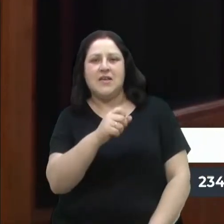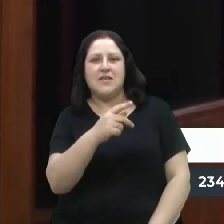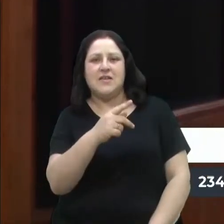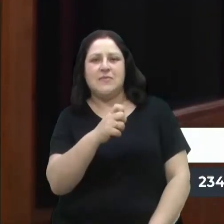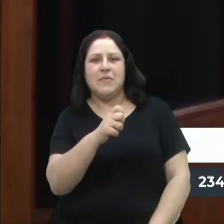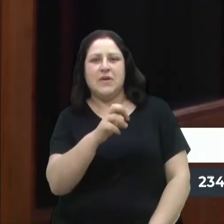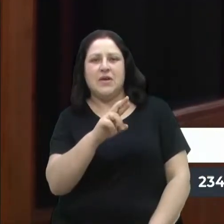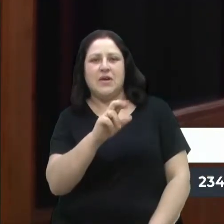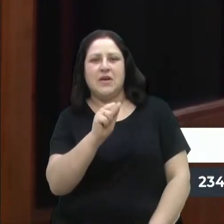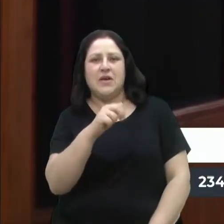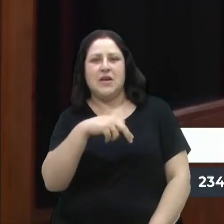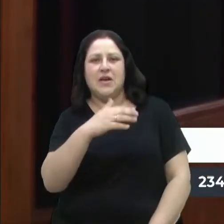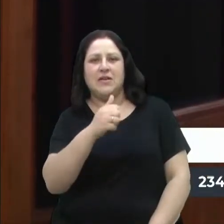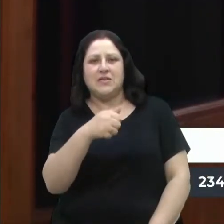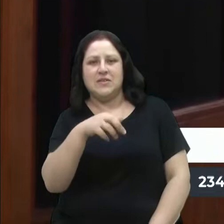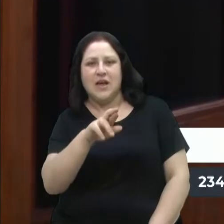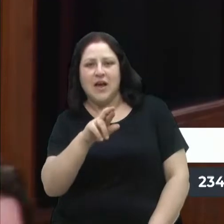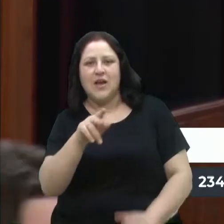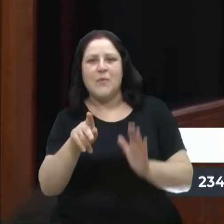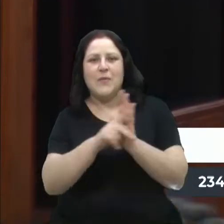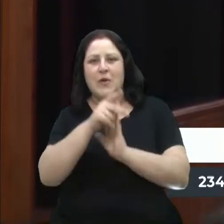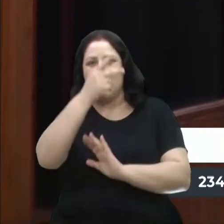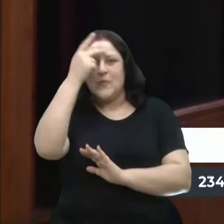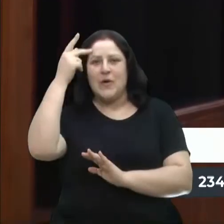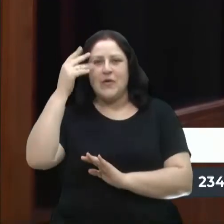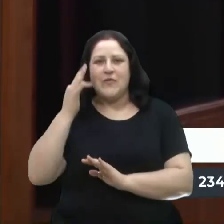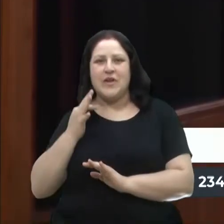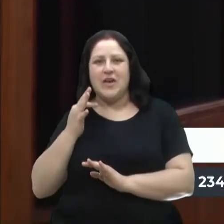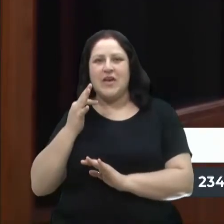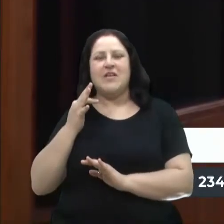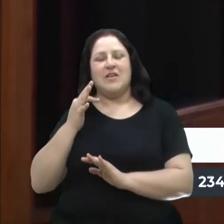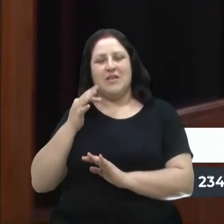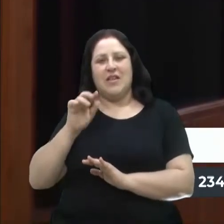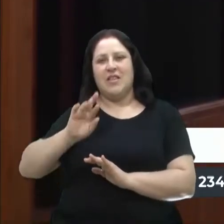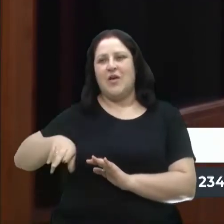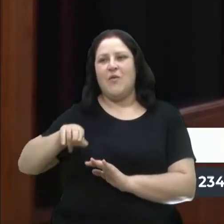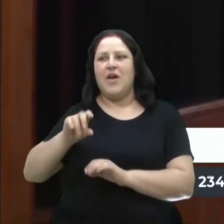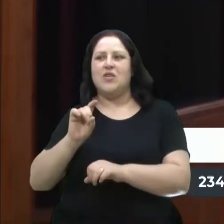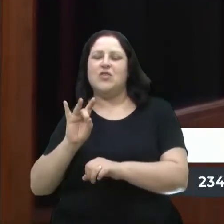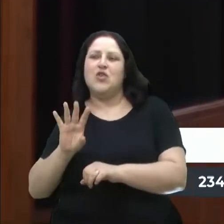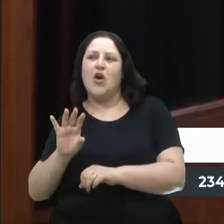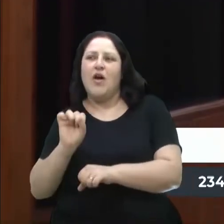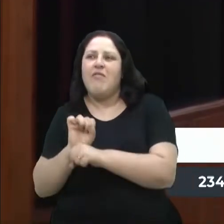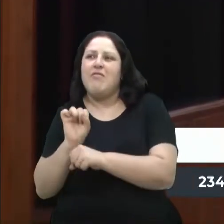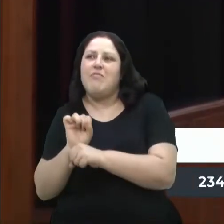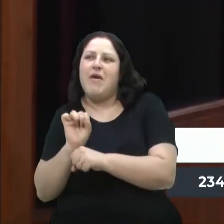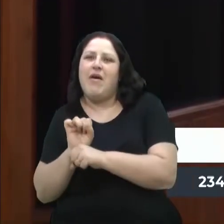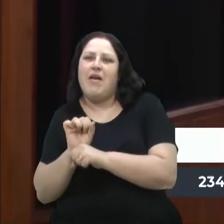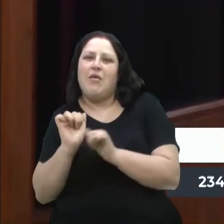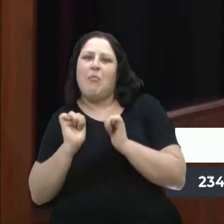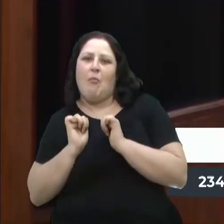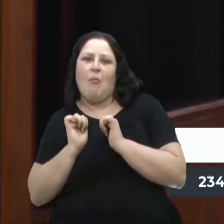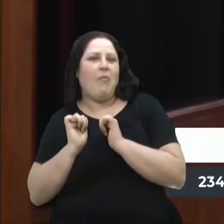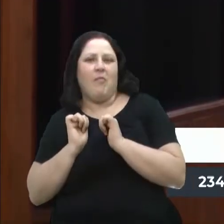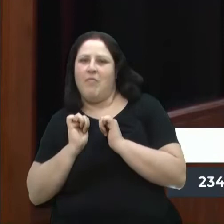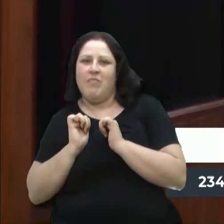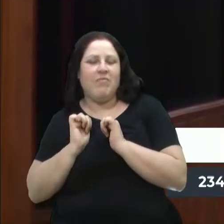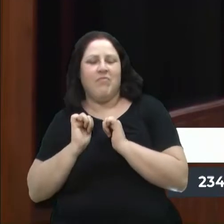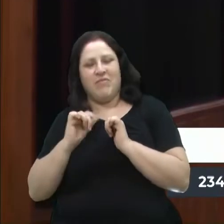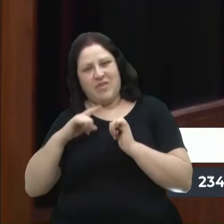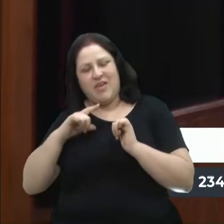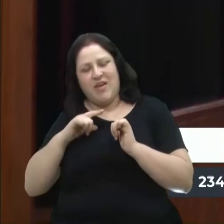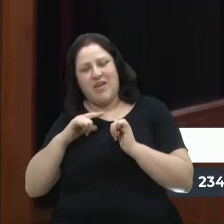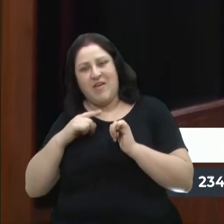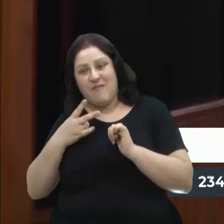esperança freiriana que não espera mas que faz acontecer que seja a primeira as primeiras